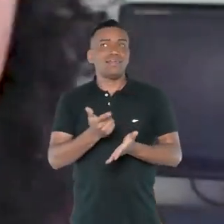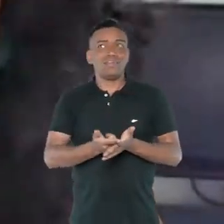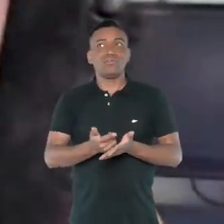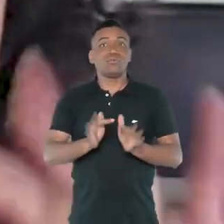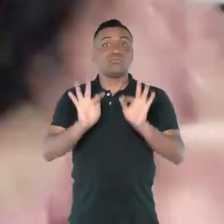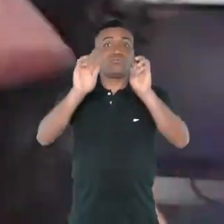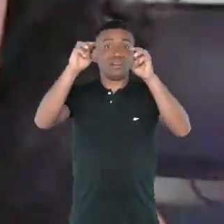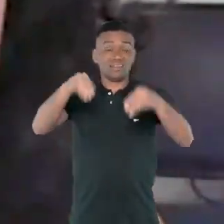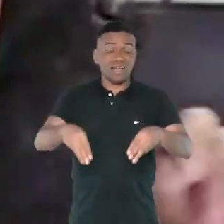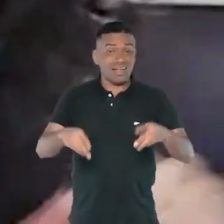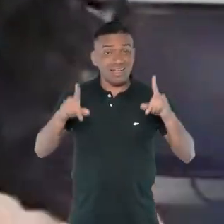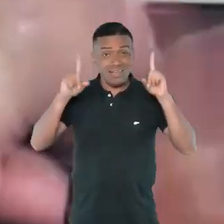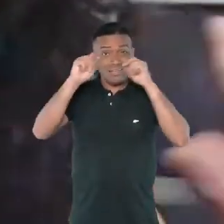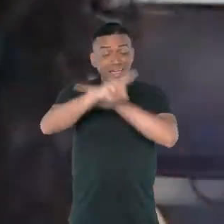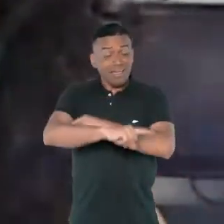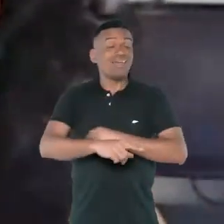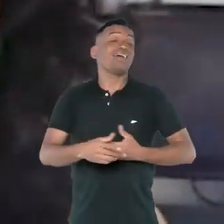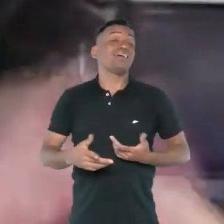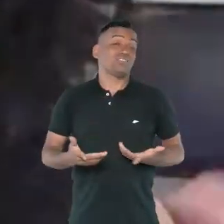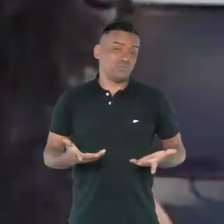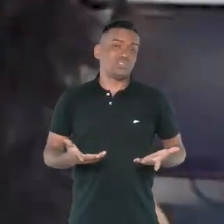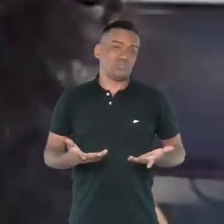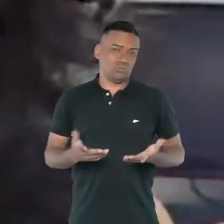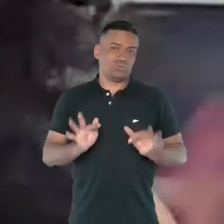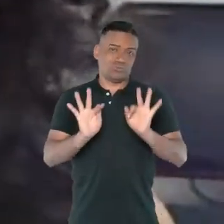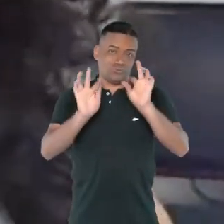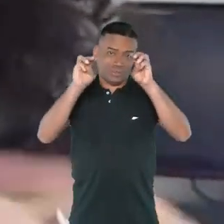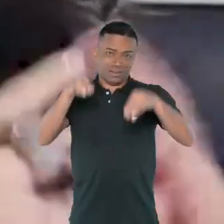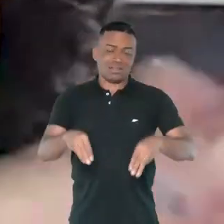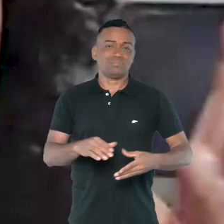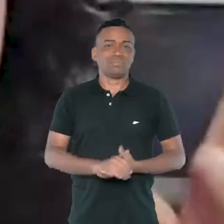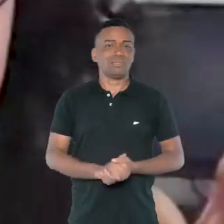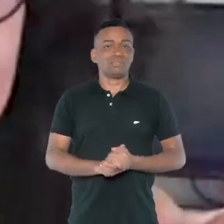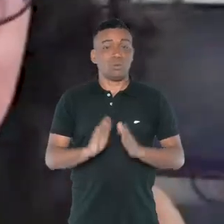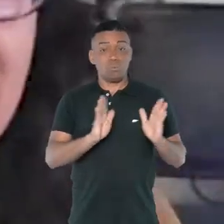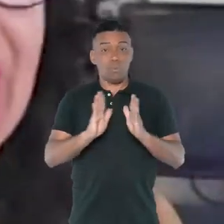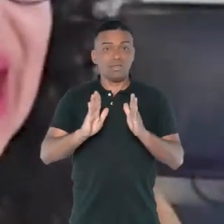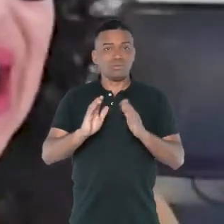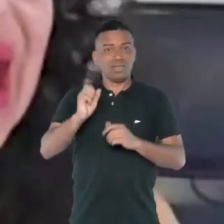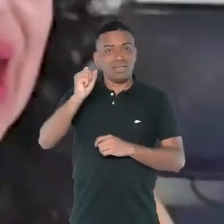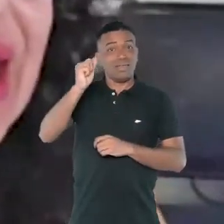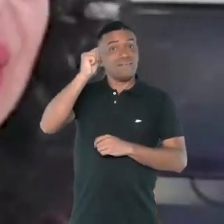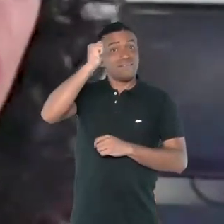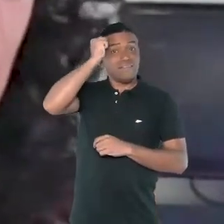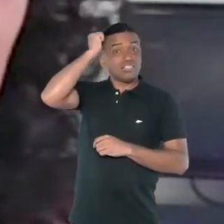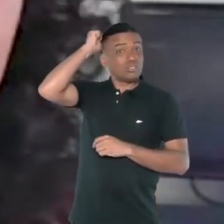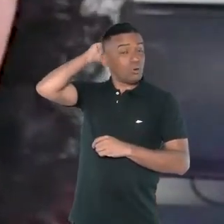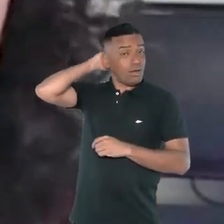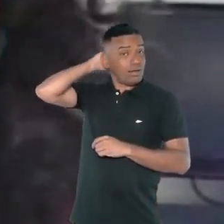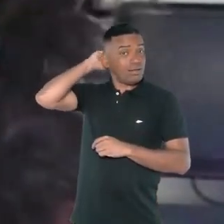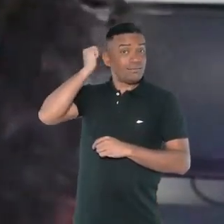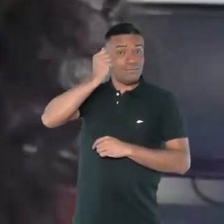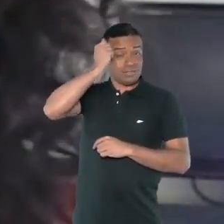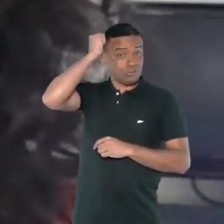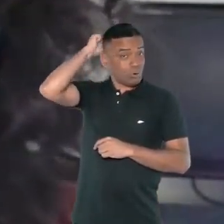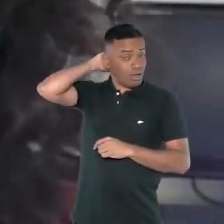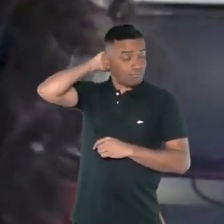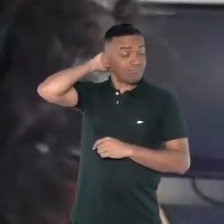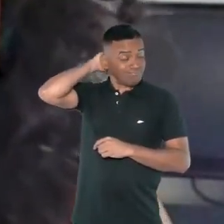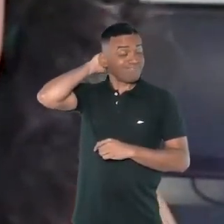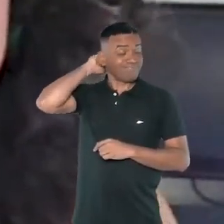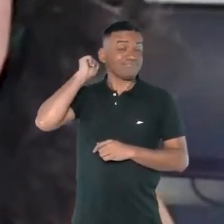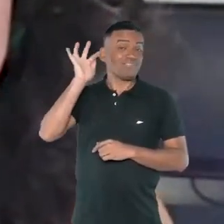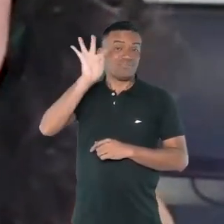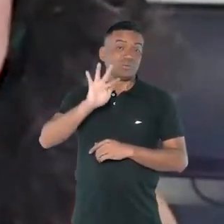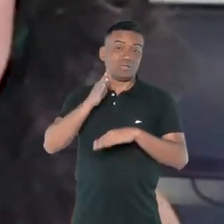mim. Tudo, finalizar projetos, finalizar ideias, finalizar livros, finalizar é difícil. E segundo, que foi o momento do